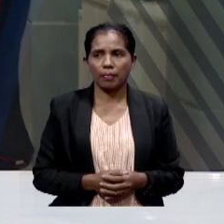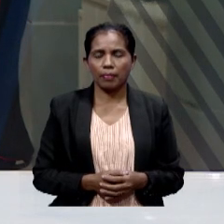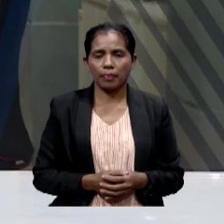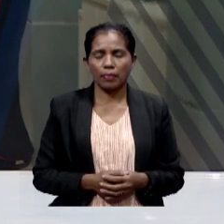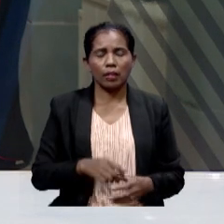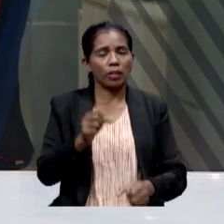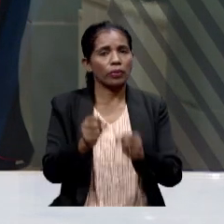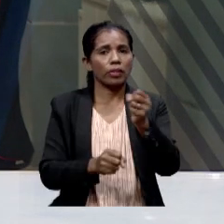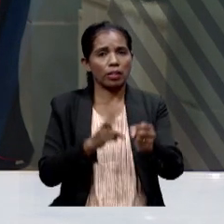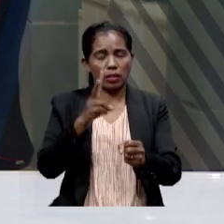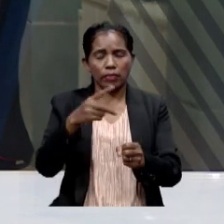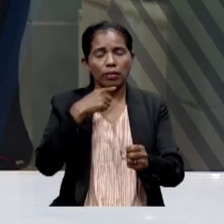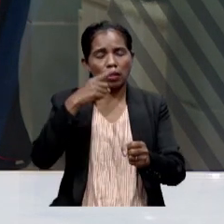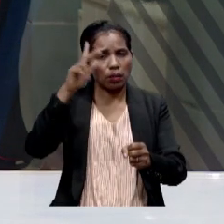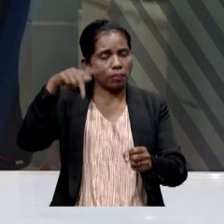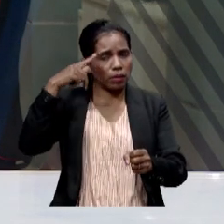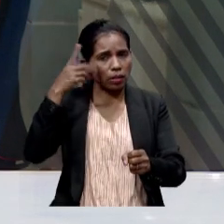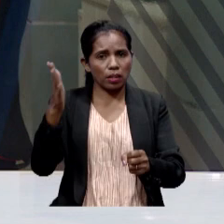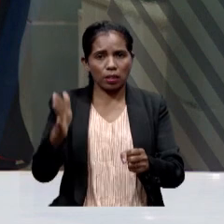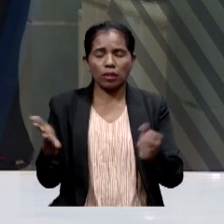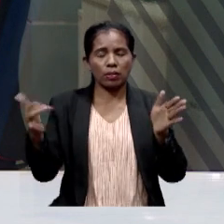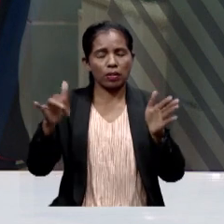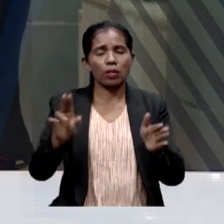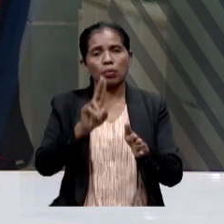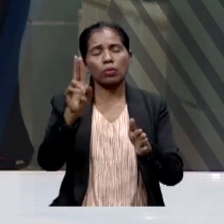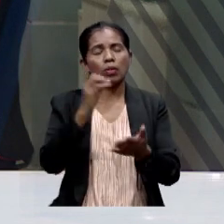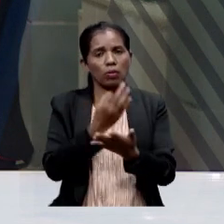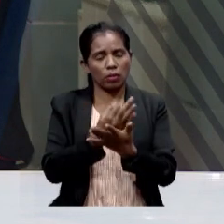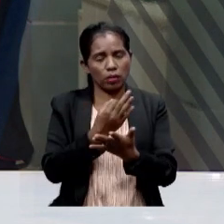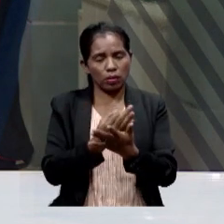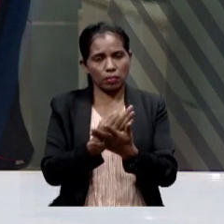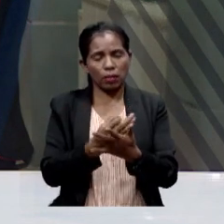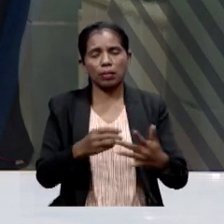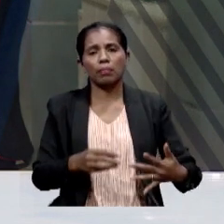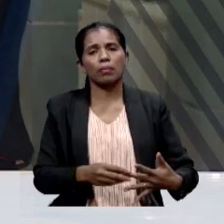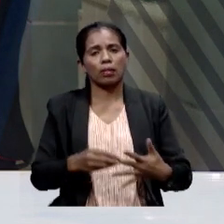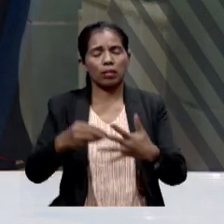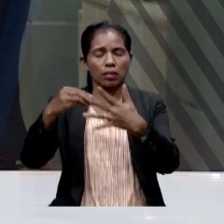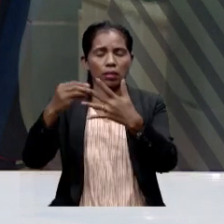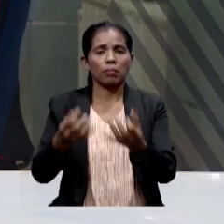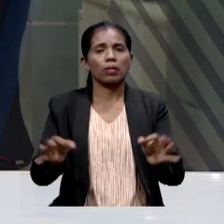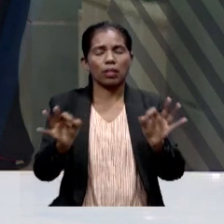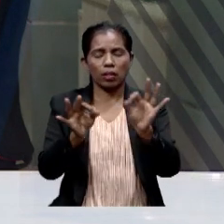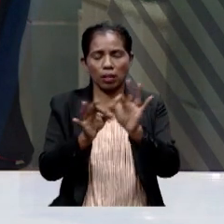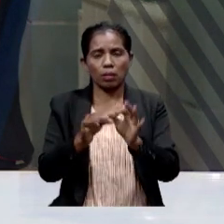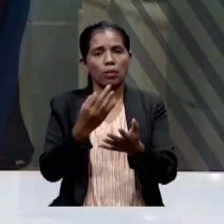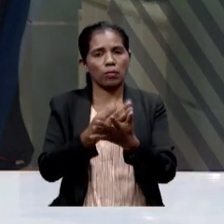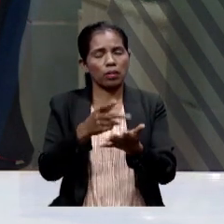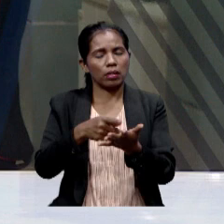Sociedade Civil considera político será executa orçamento prioridade lio ba salário vencimento do